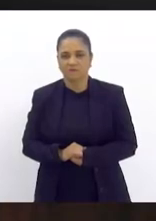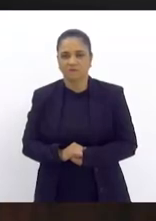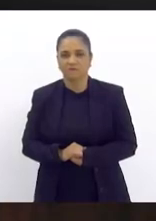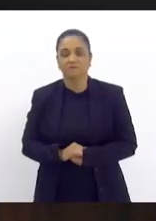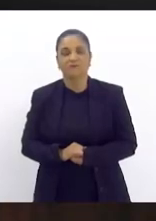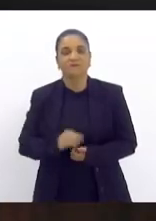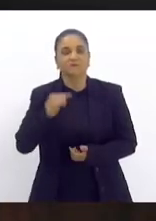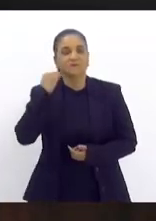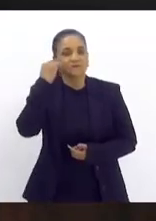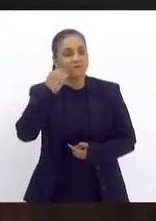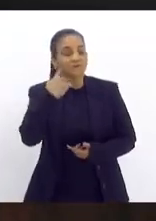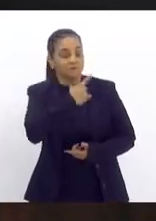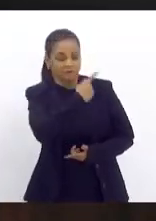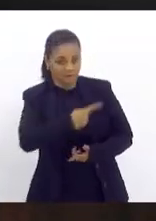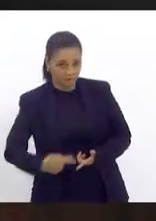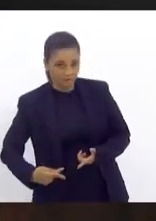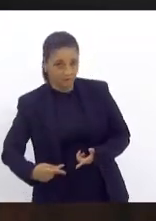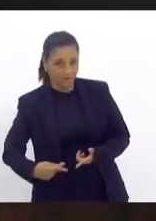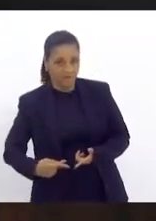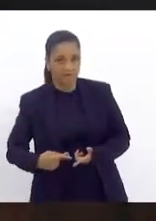Senhora Presidente, projeto de lei